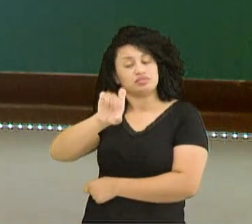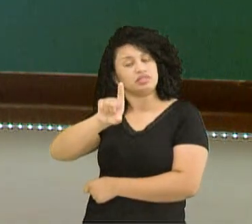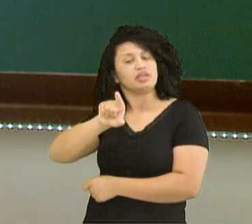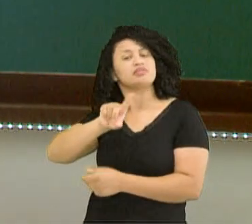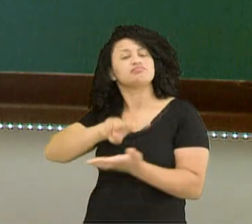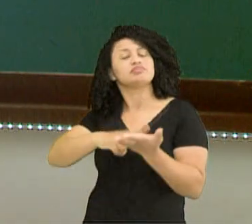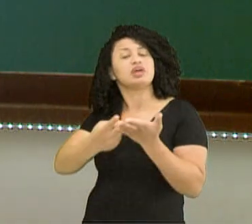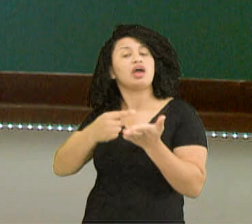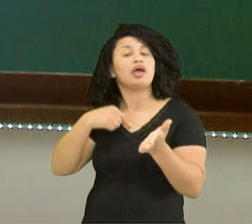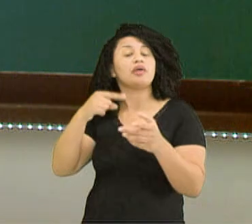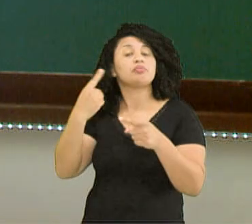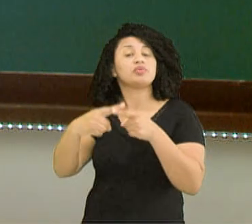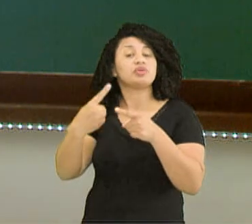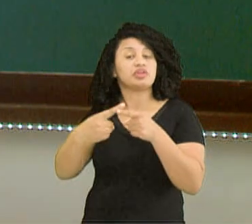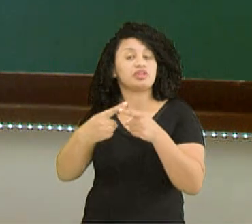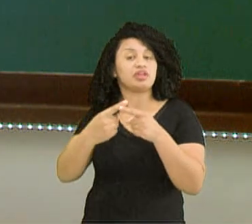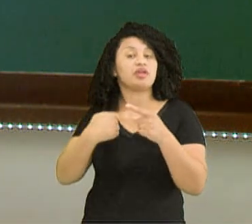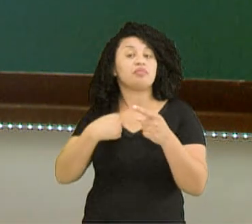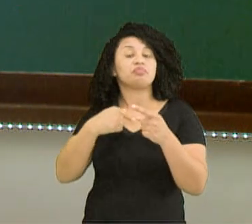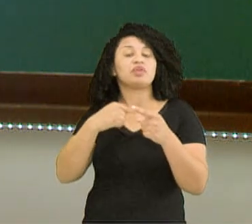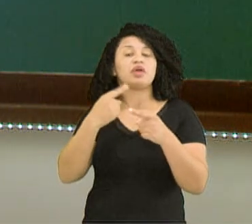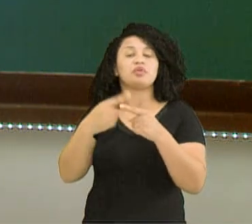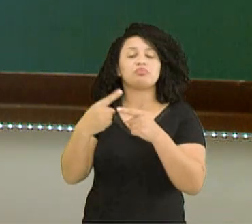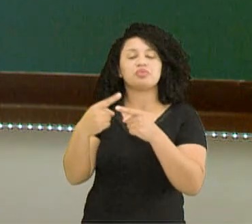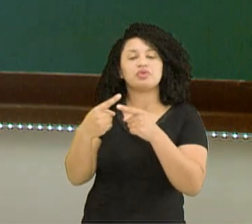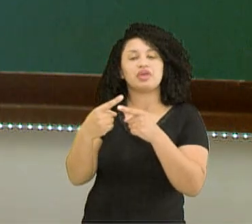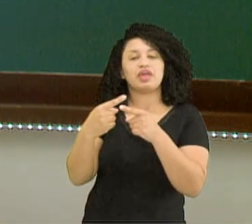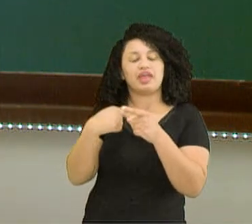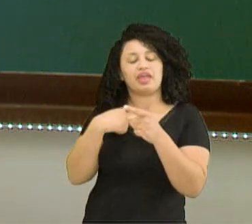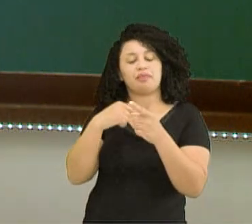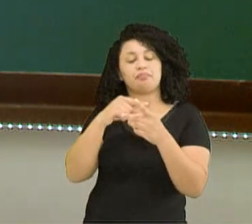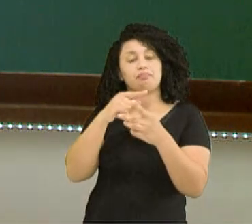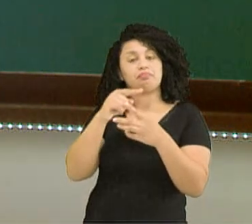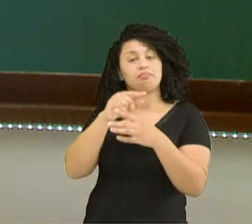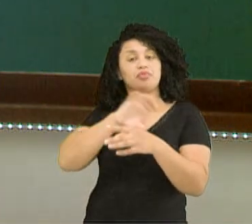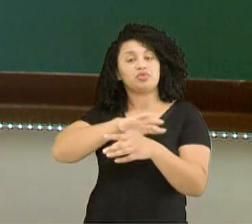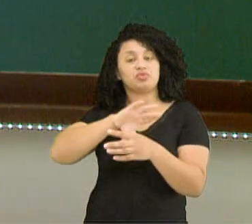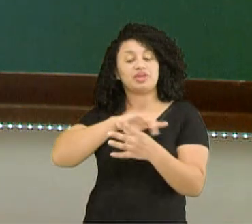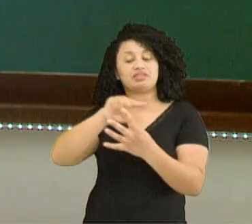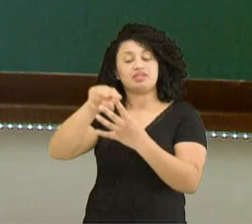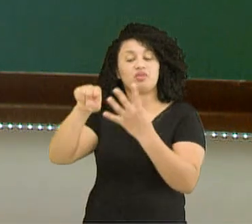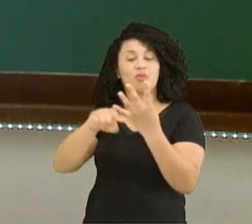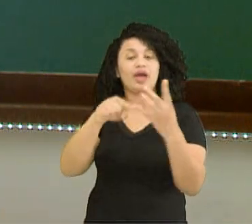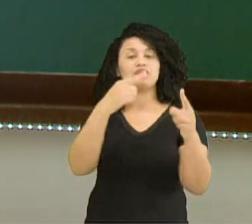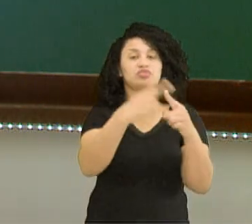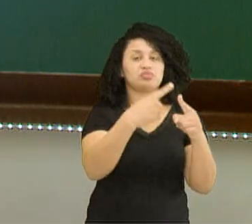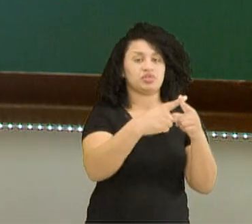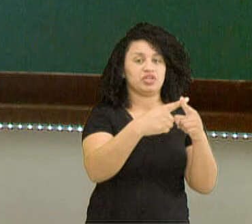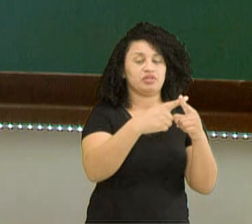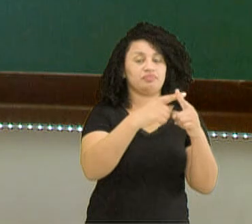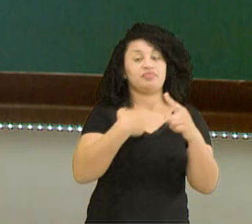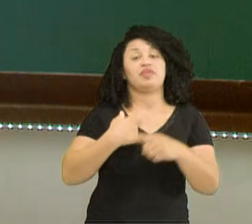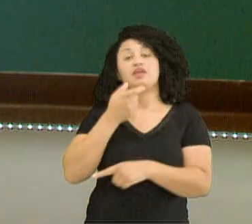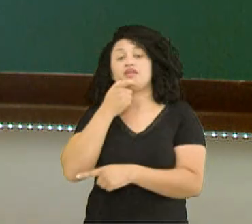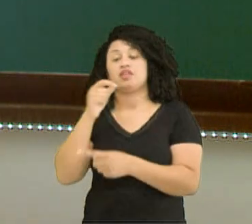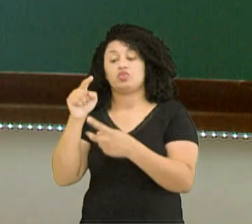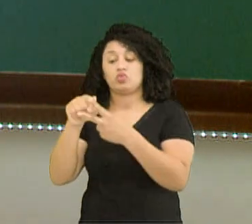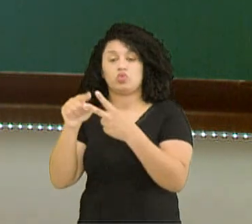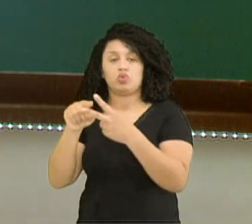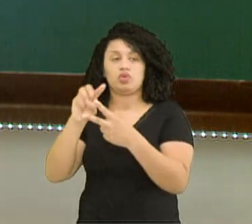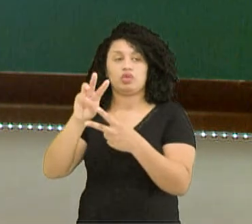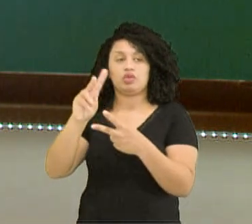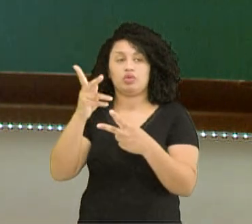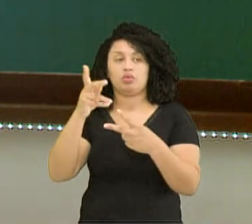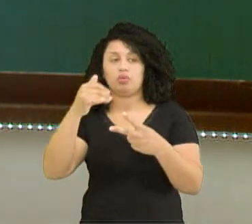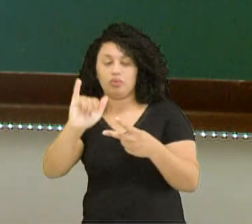tenho 4 porquês, separados, junto, com acento, sem acento. Em inglês eu tenho apenas 2, why da